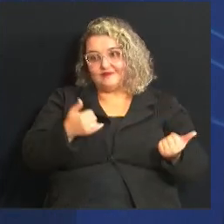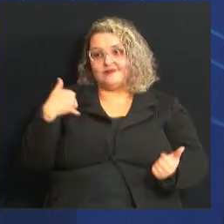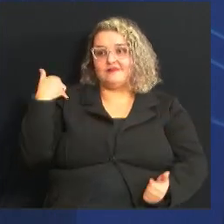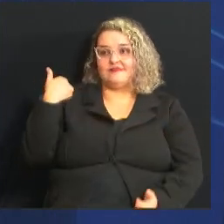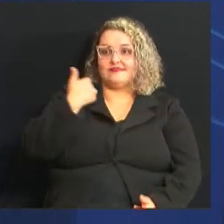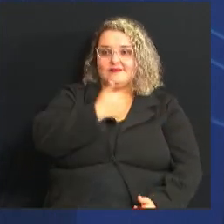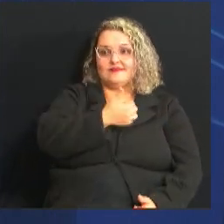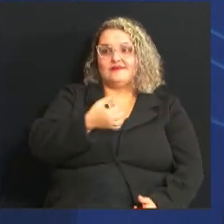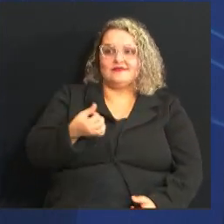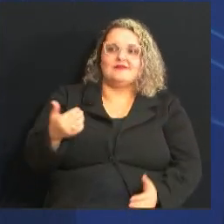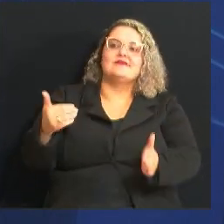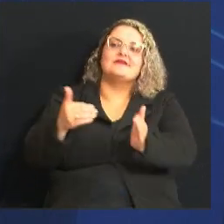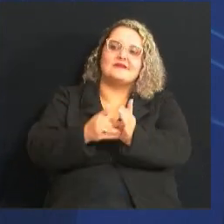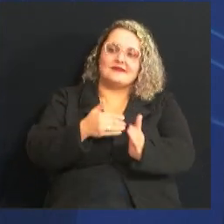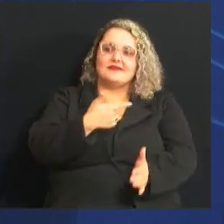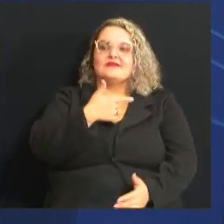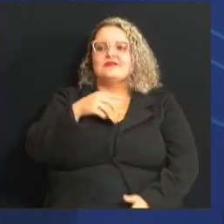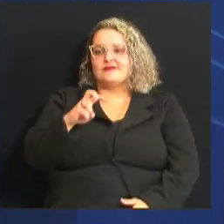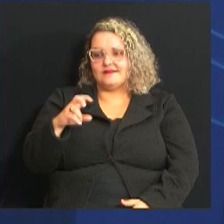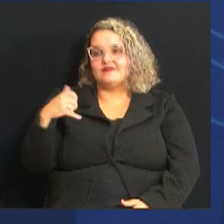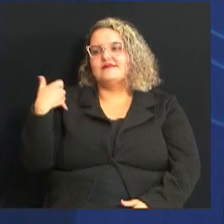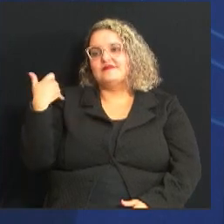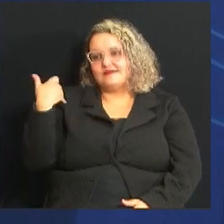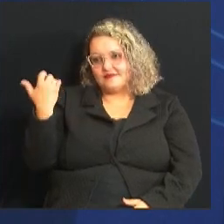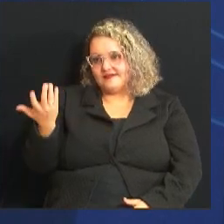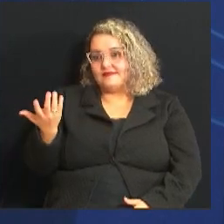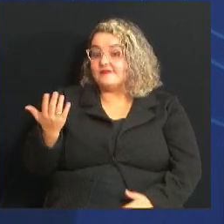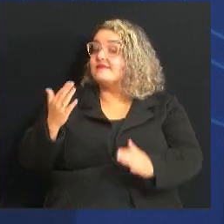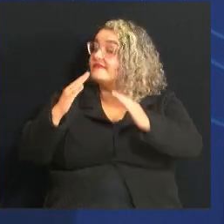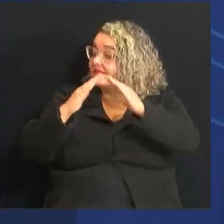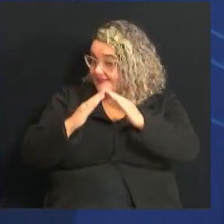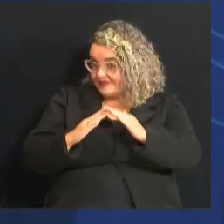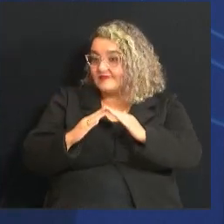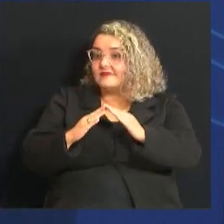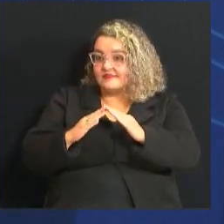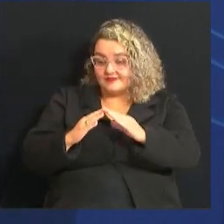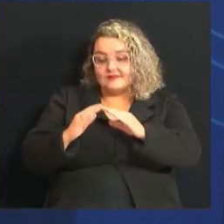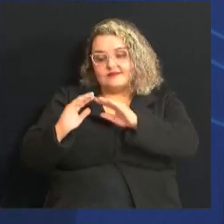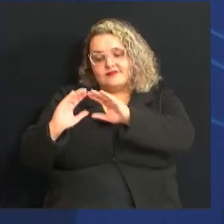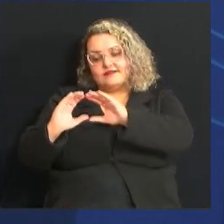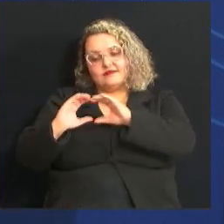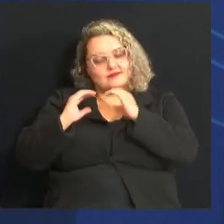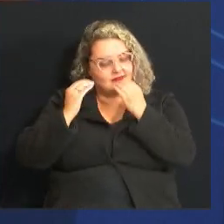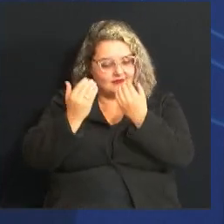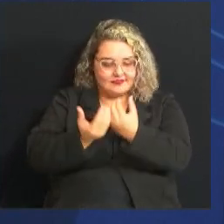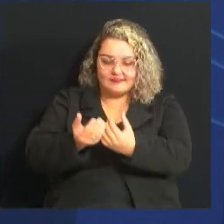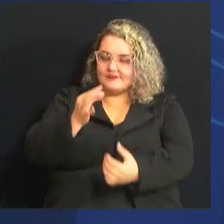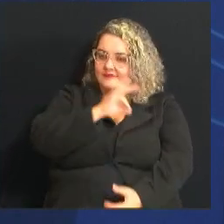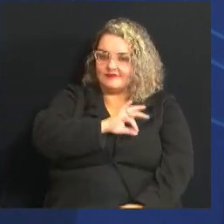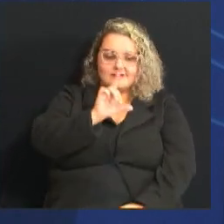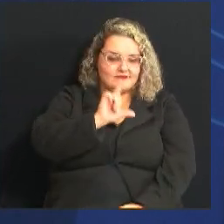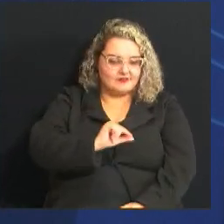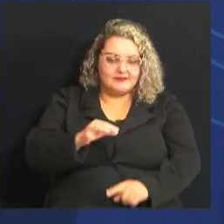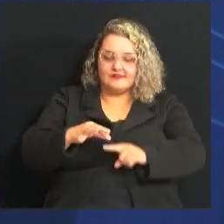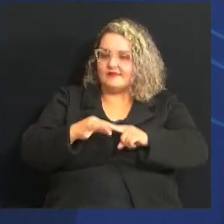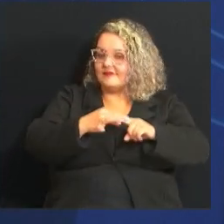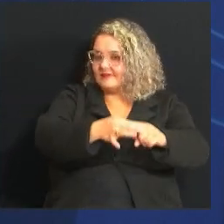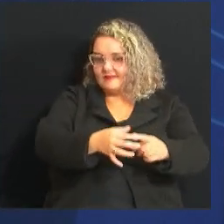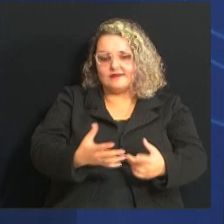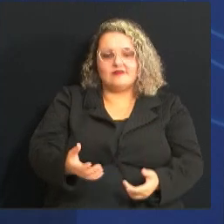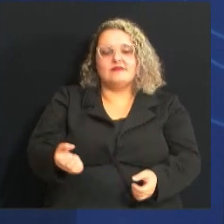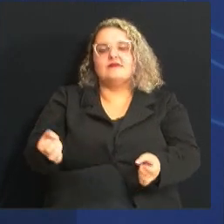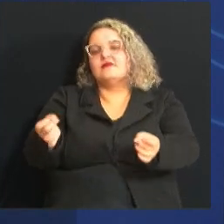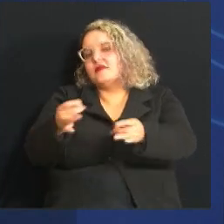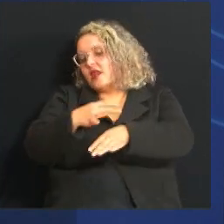16 a 25 anos e que moram aí em comunidades de baixa renda, já concluíram, estão cursando o